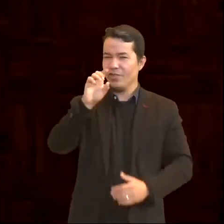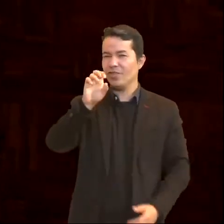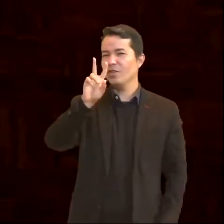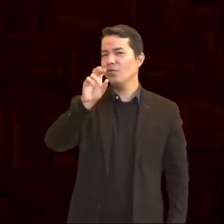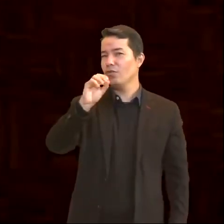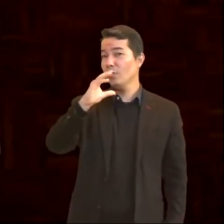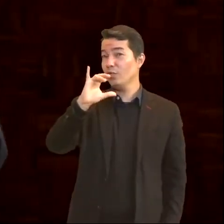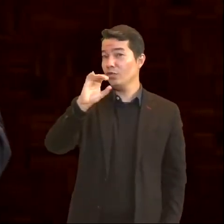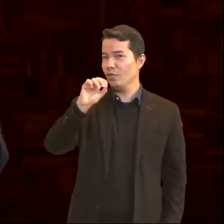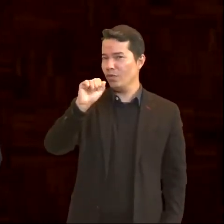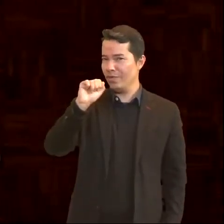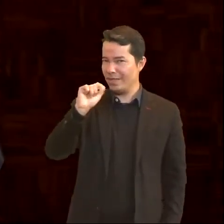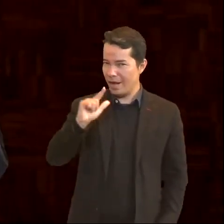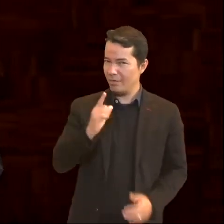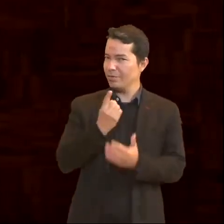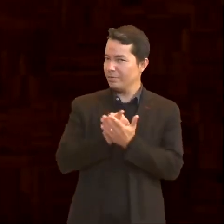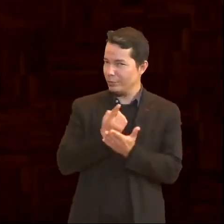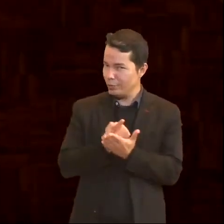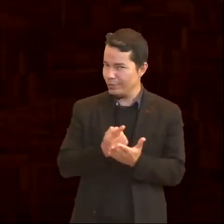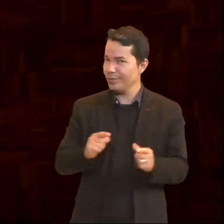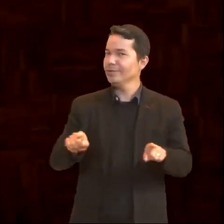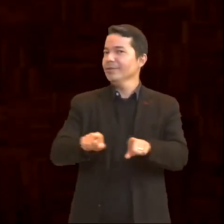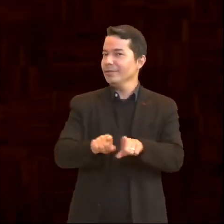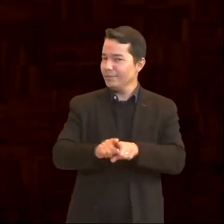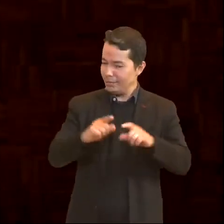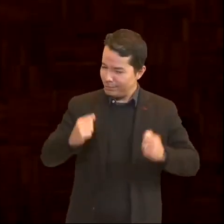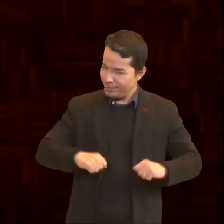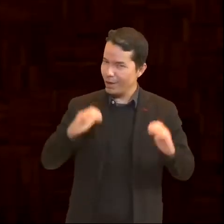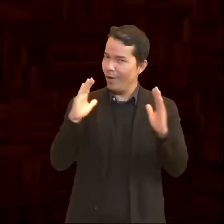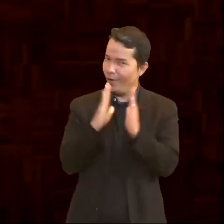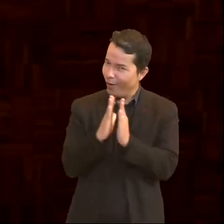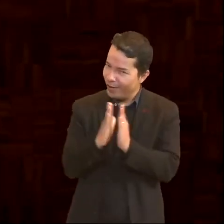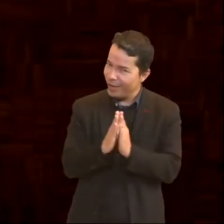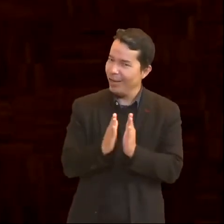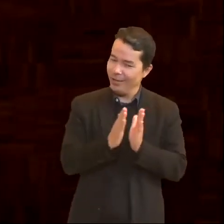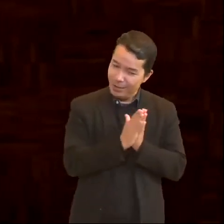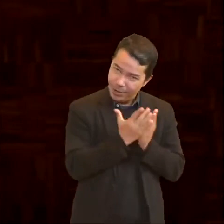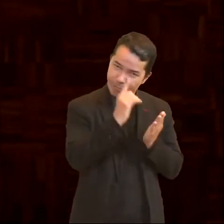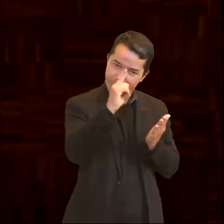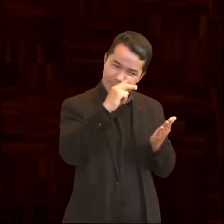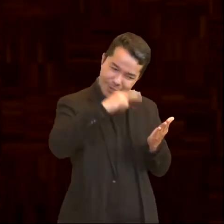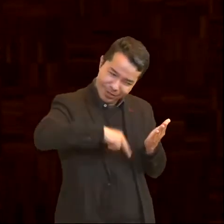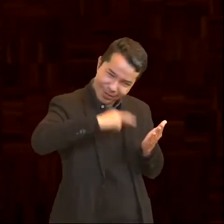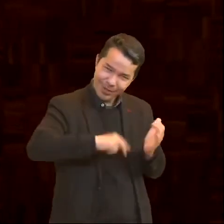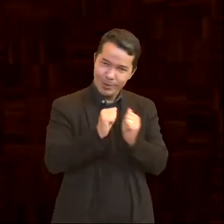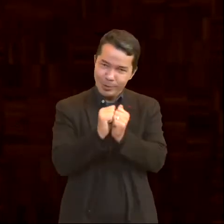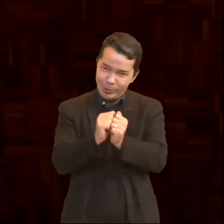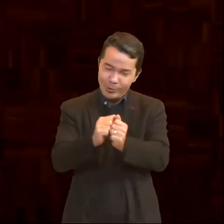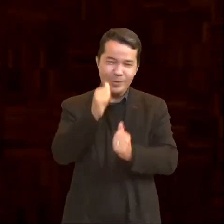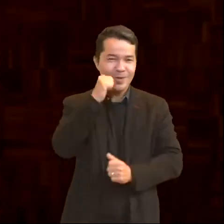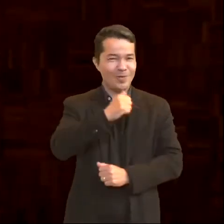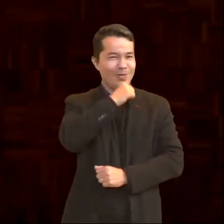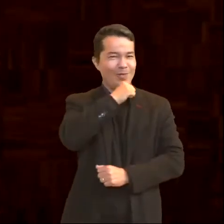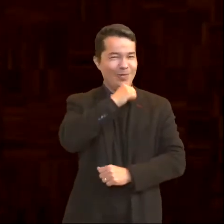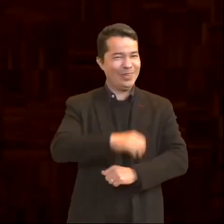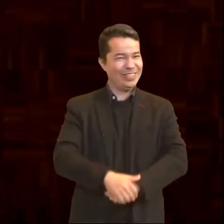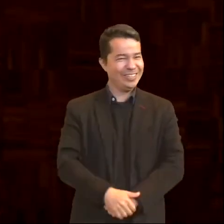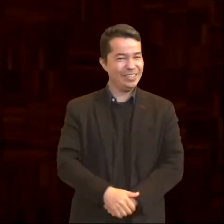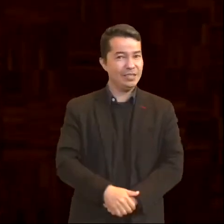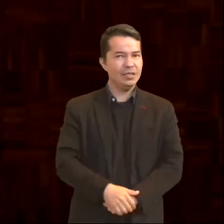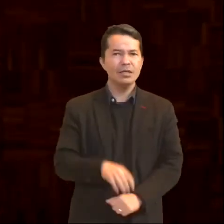tão preciosa, tão gostosa. E eu lembro que sempre a vovó cantava uma